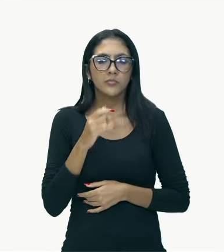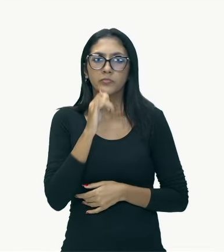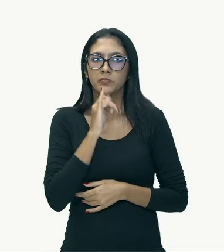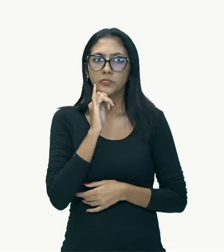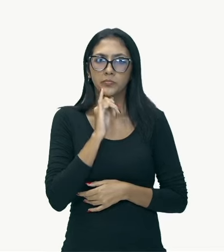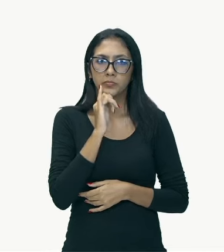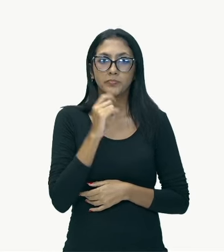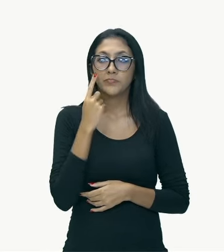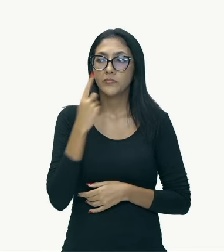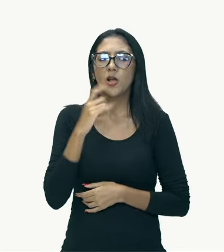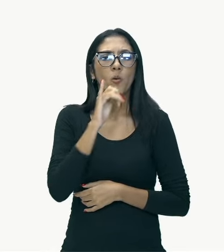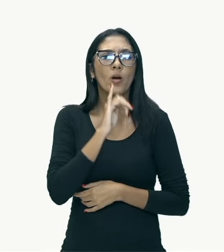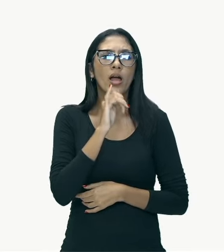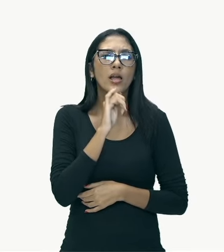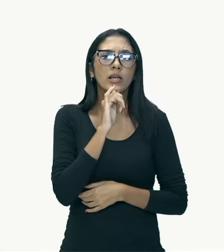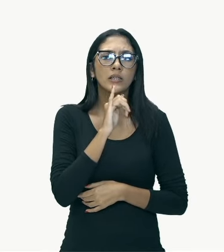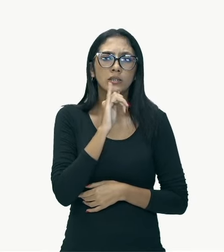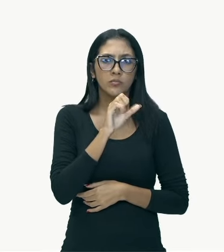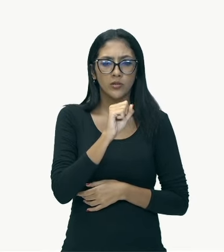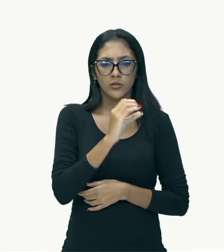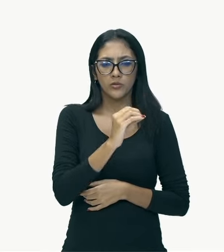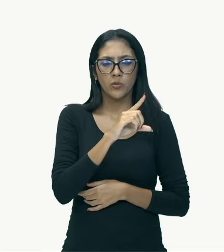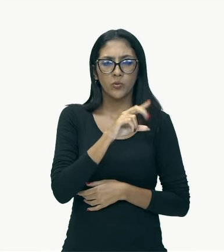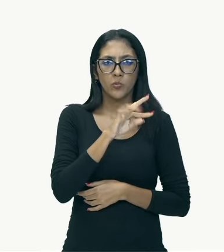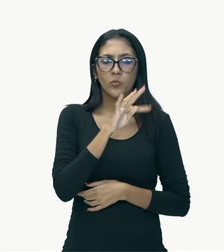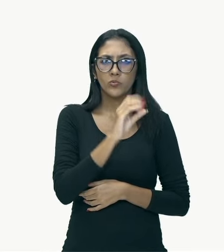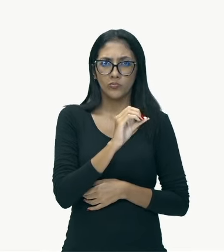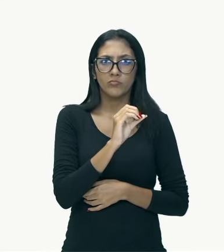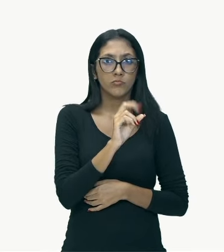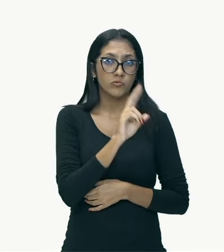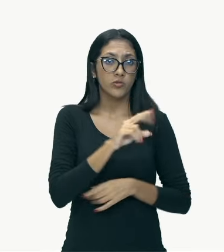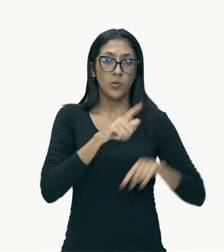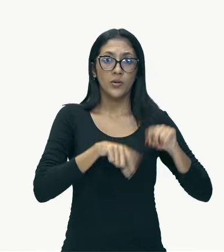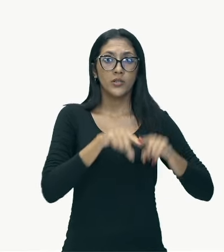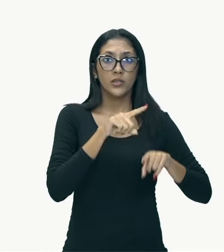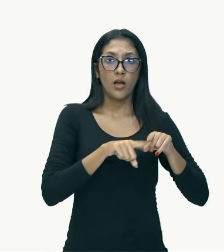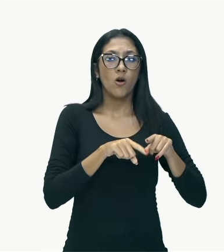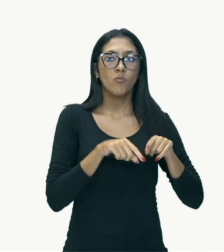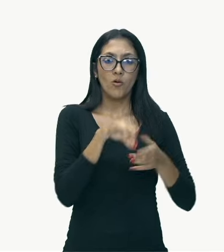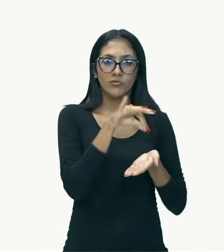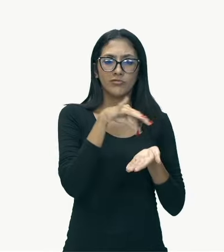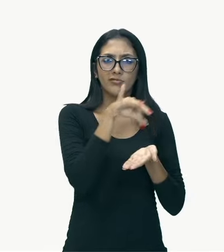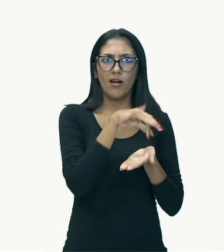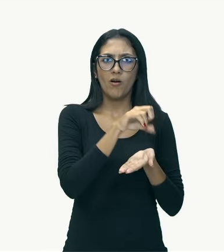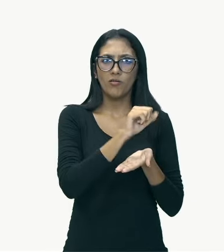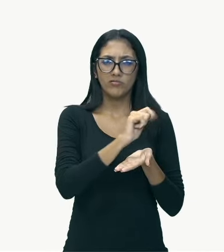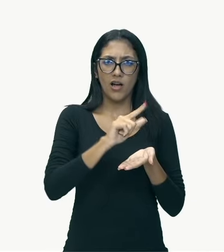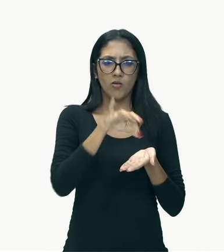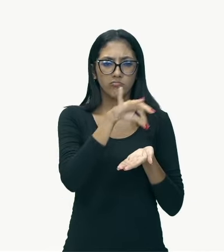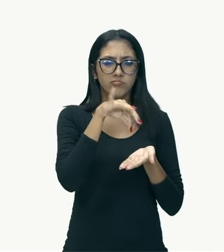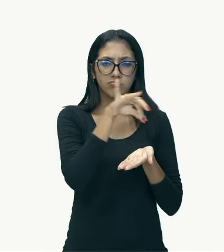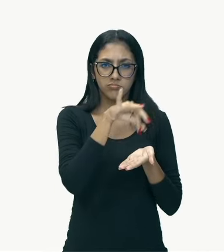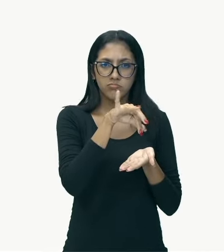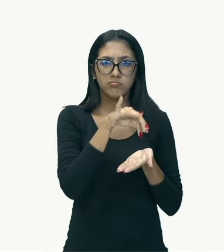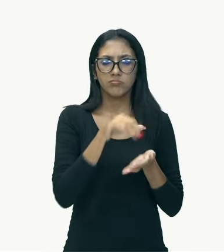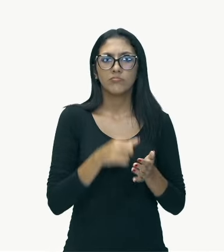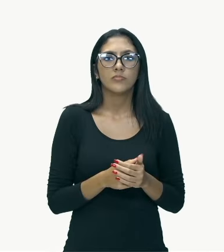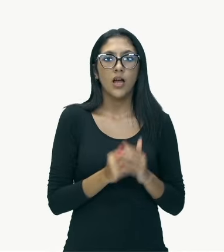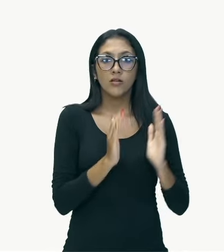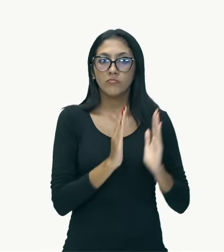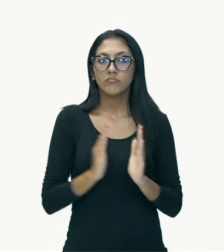traz aqui um exemplo de um soluto, que no caso é um sal, e o solvente aqui, ó,